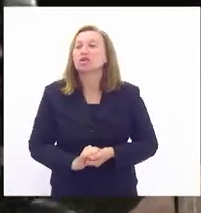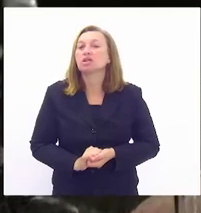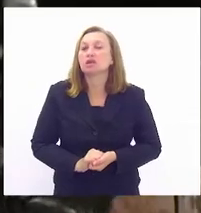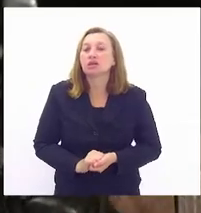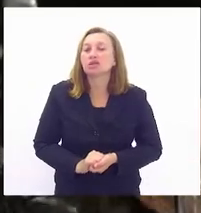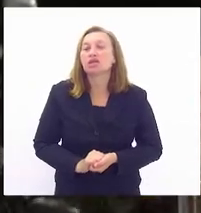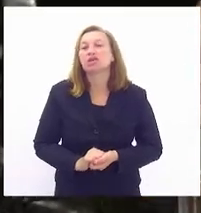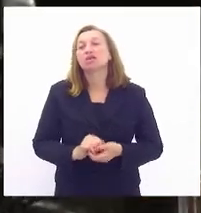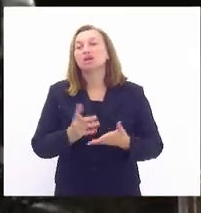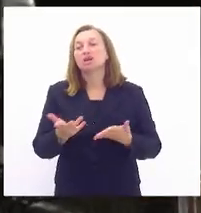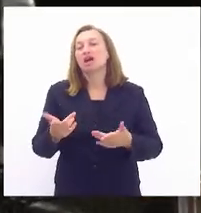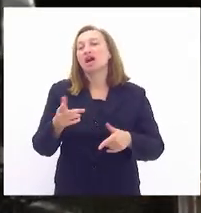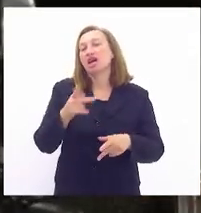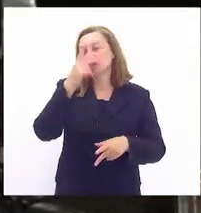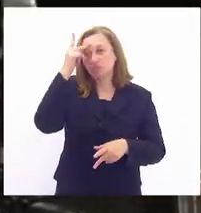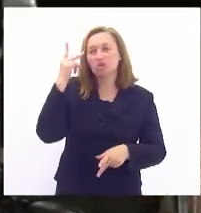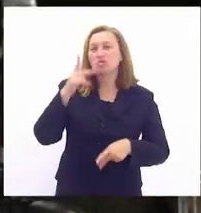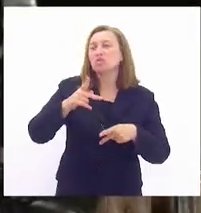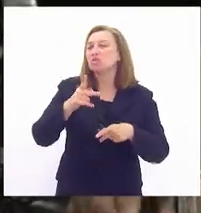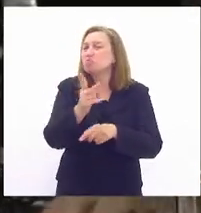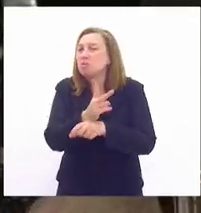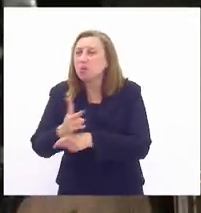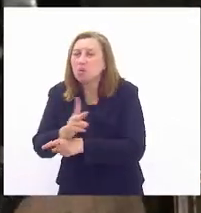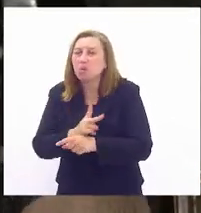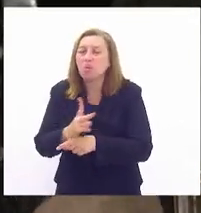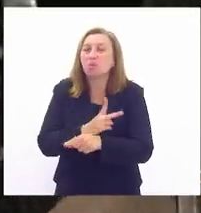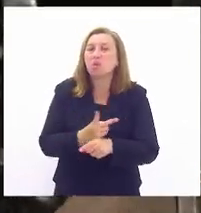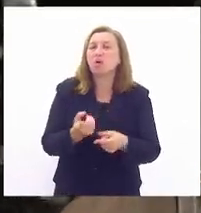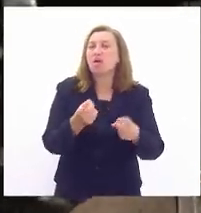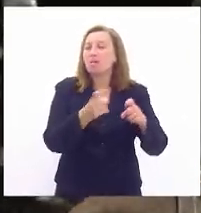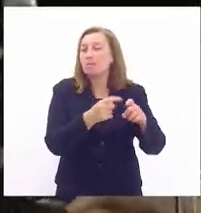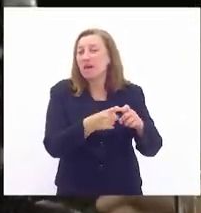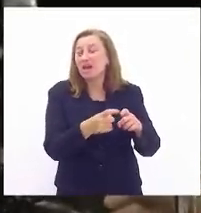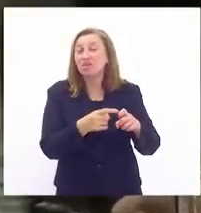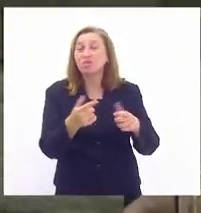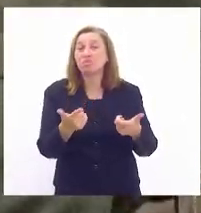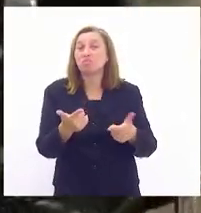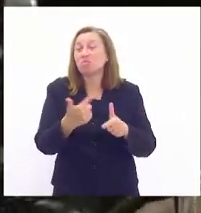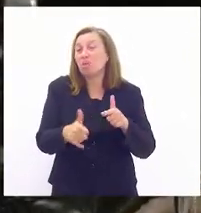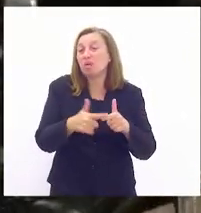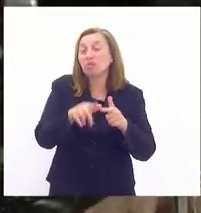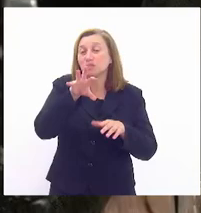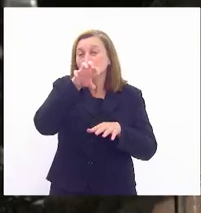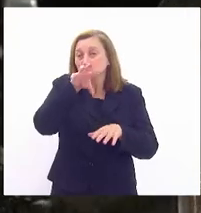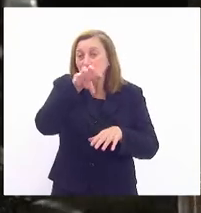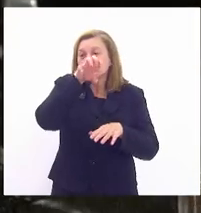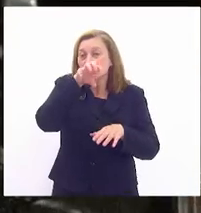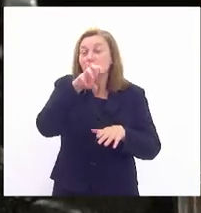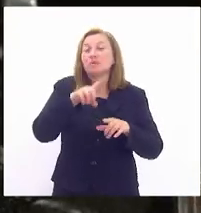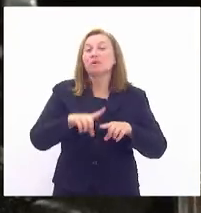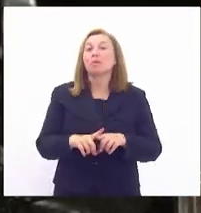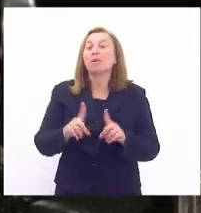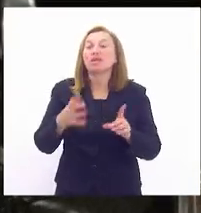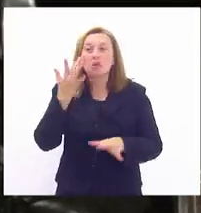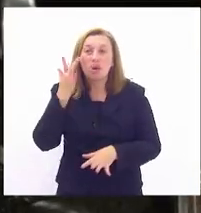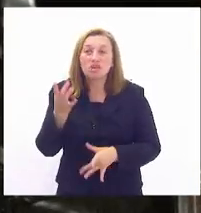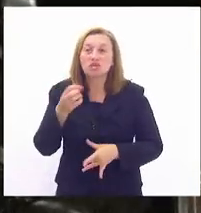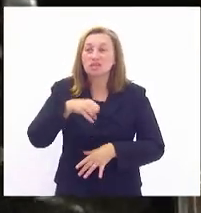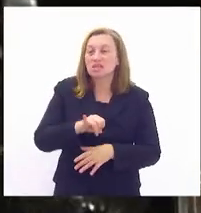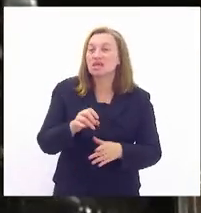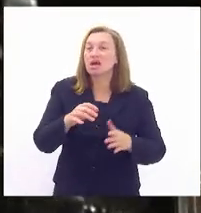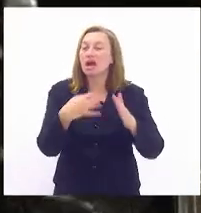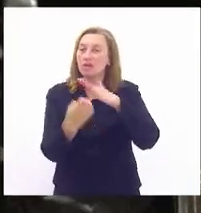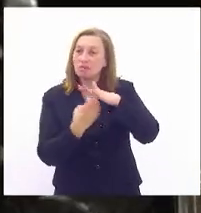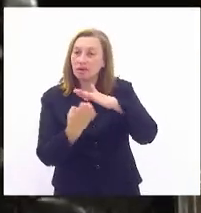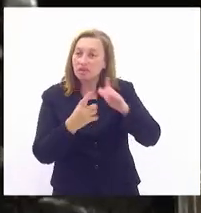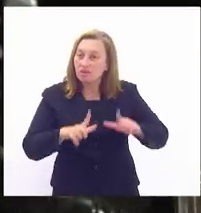as pessoas têm que procurar o médico, as pessoas têm crise alérgica, as crianças. Mas eu acho que é um problema sanável se a empresa tiver